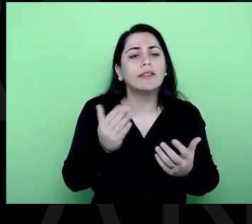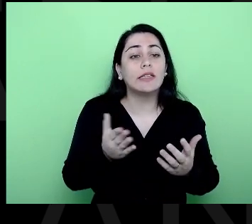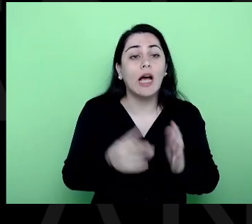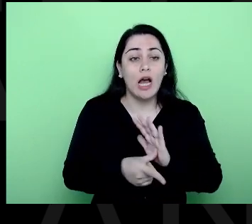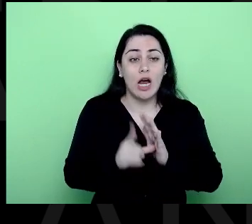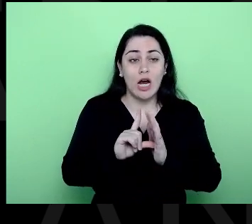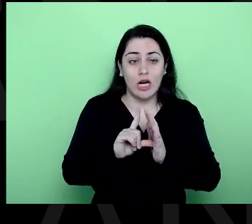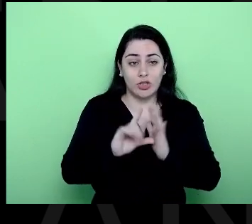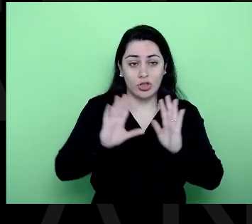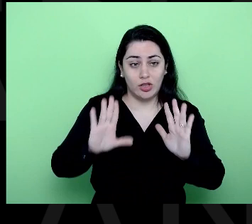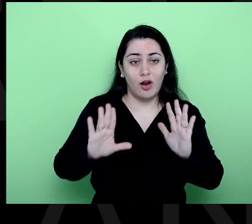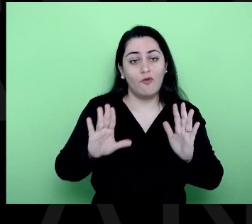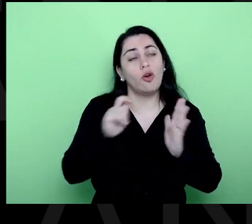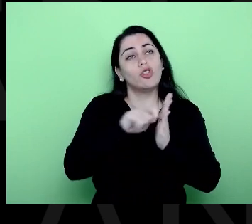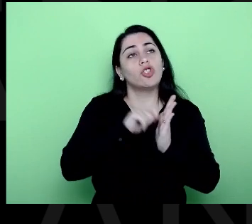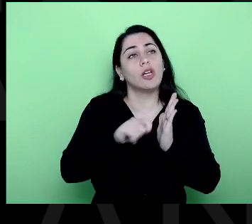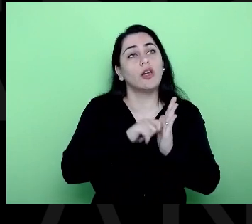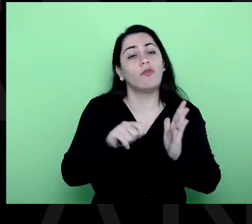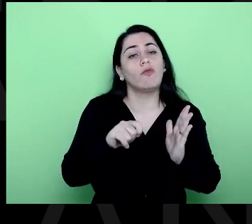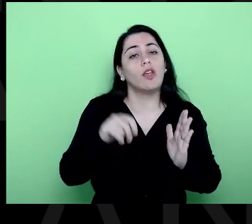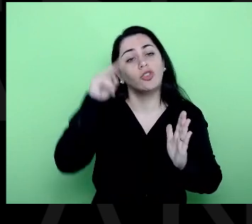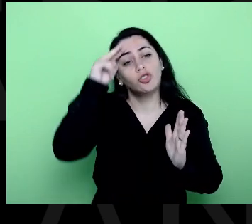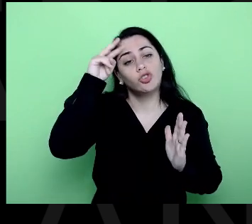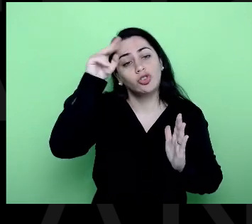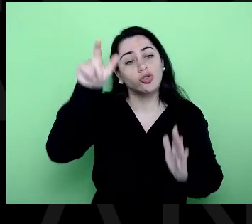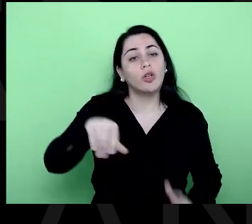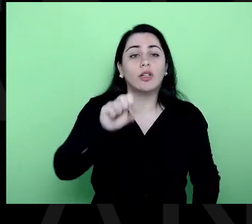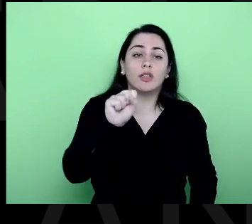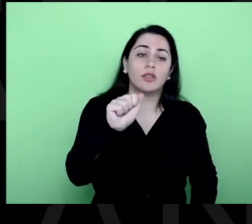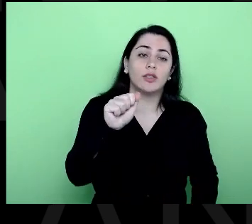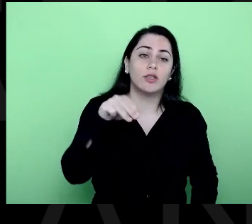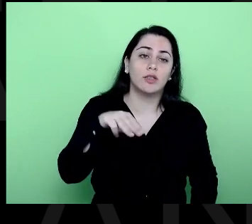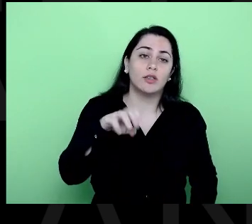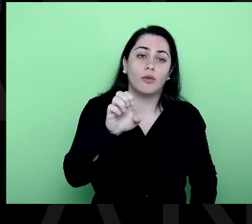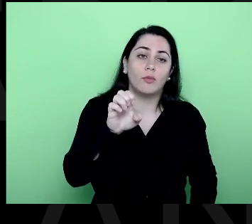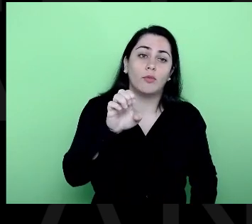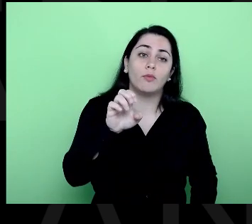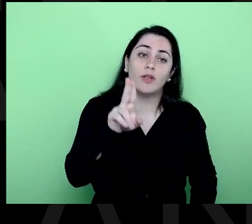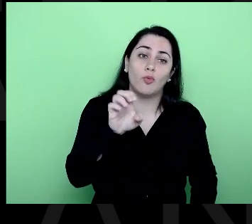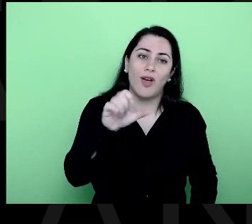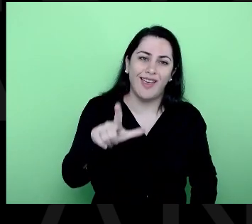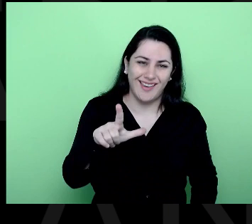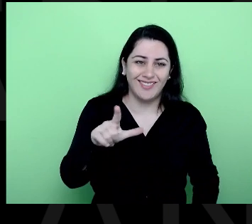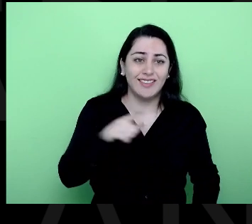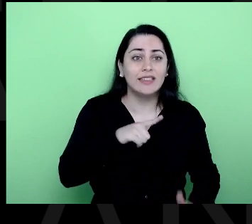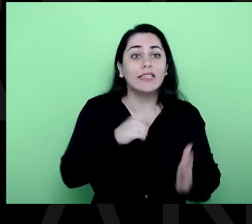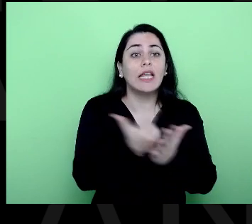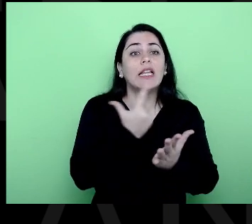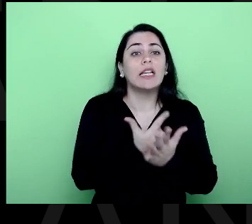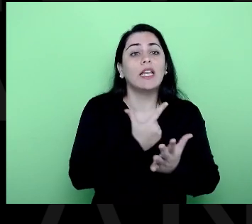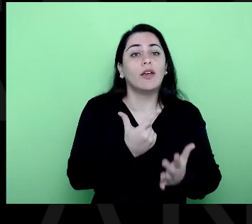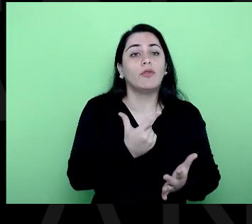antes de tudo, falei, vou escrever sobre Samuel Weber, né? Mas tem a Minha Razão de Viver. Eu queria saber como é que você encarou